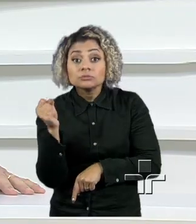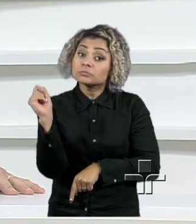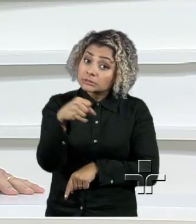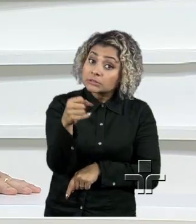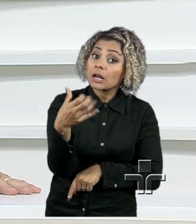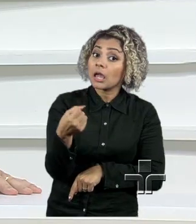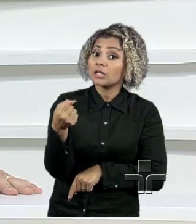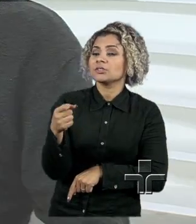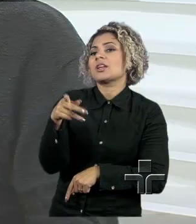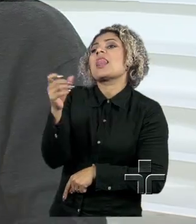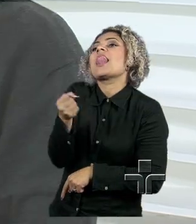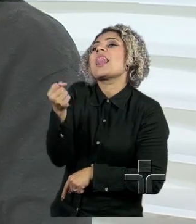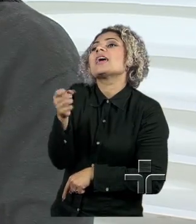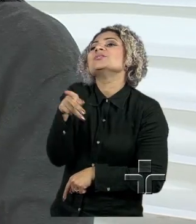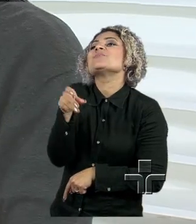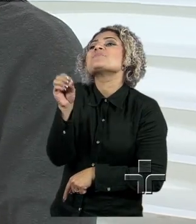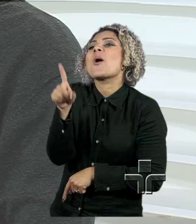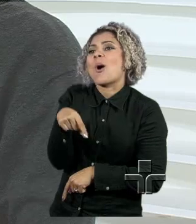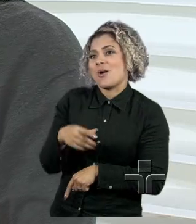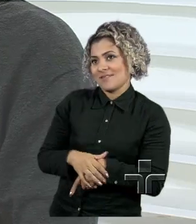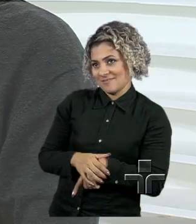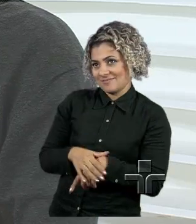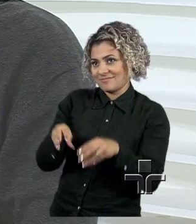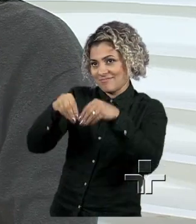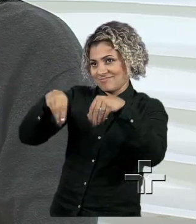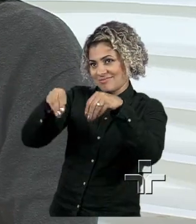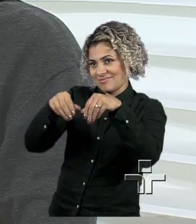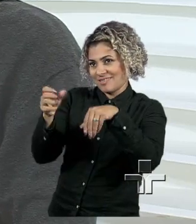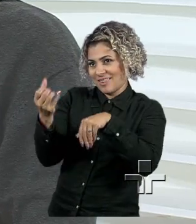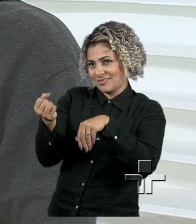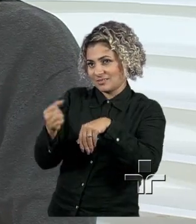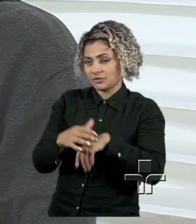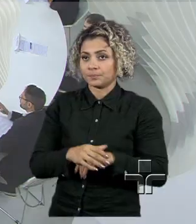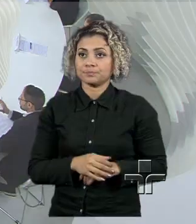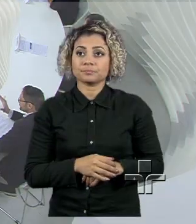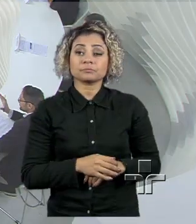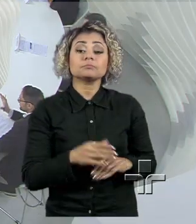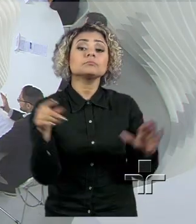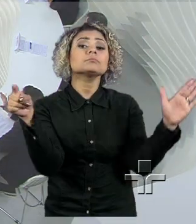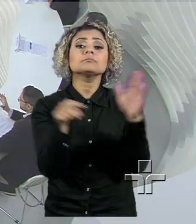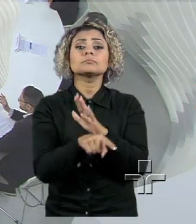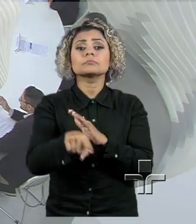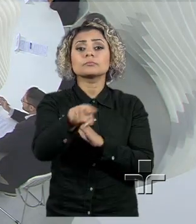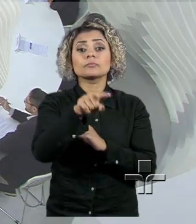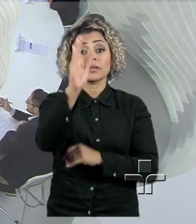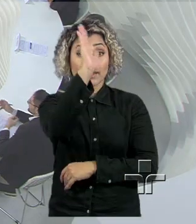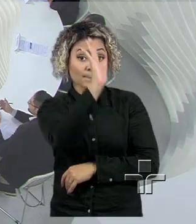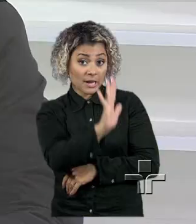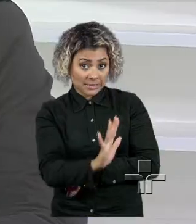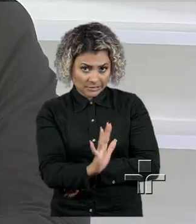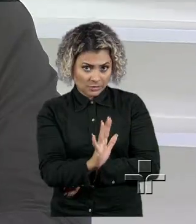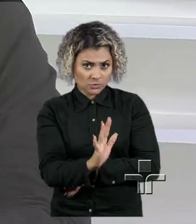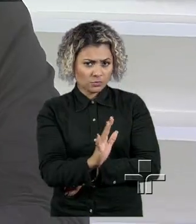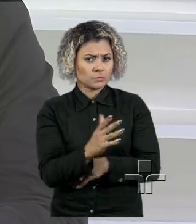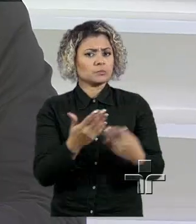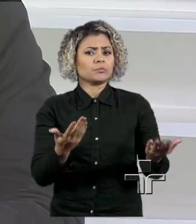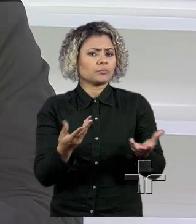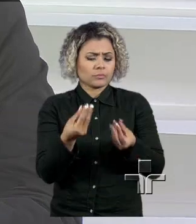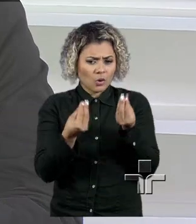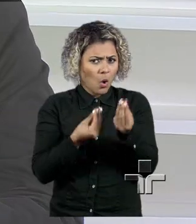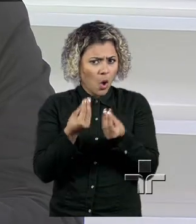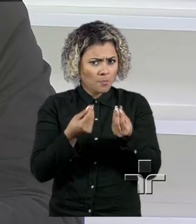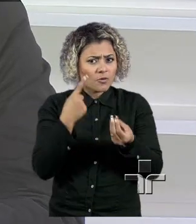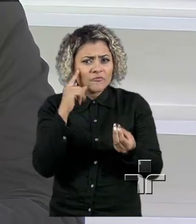em pó. Legal. Só ouvindo outra coisa. Alexandre, eu queria falar contigo sobre Brasil. Né? A gente viu,